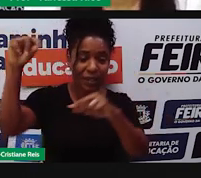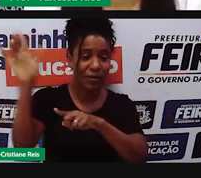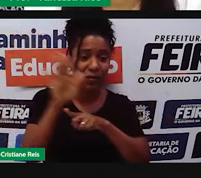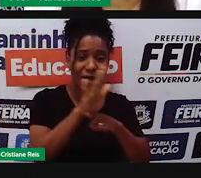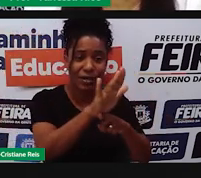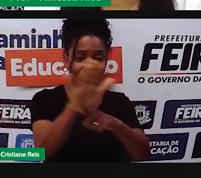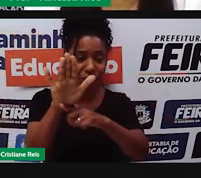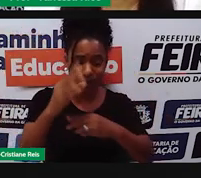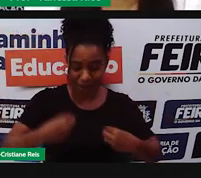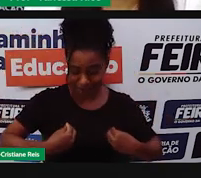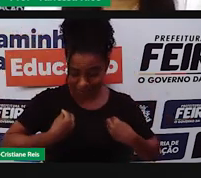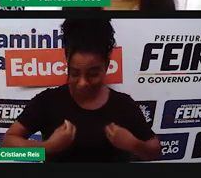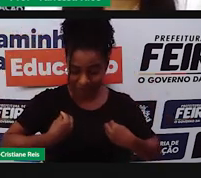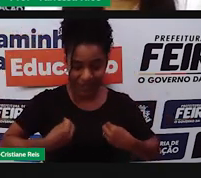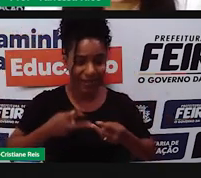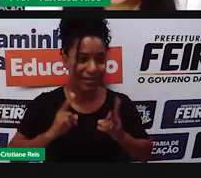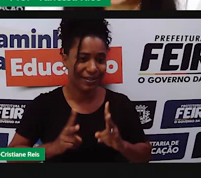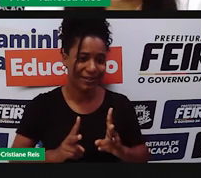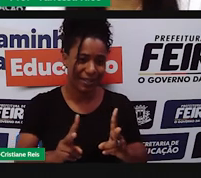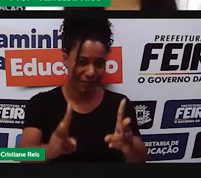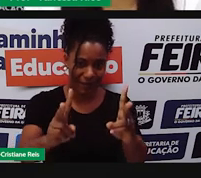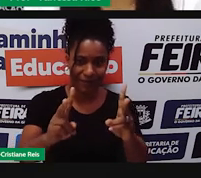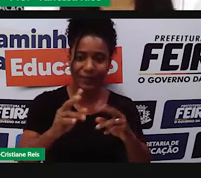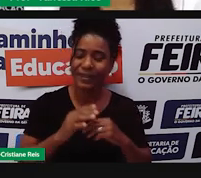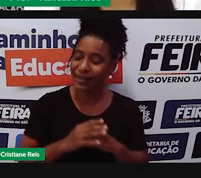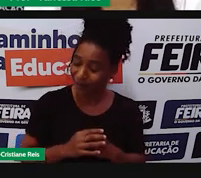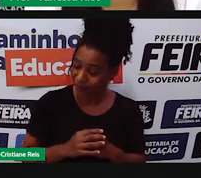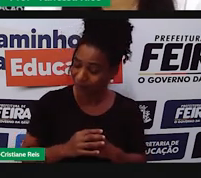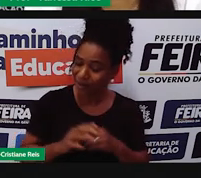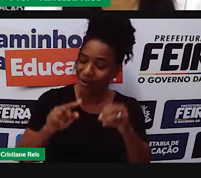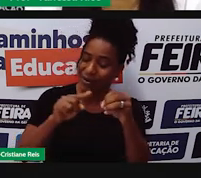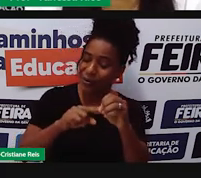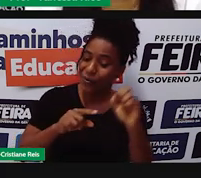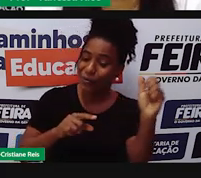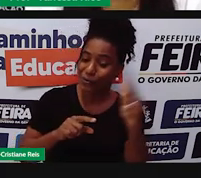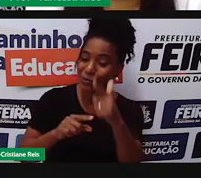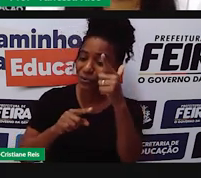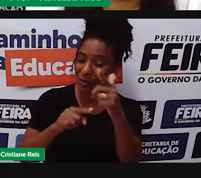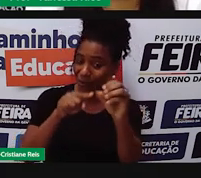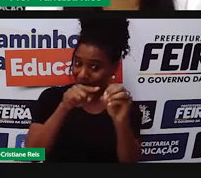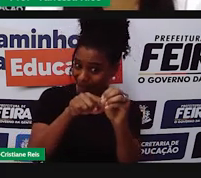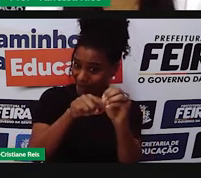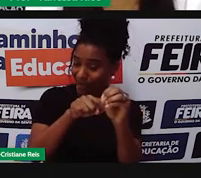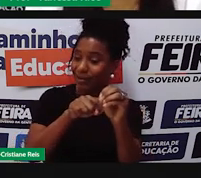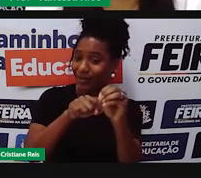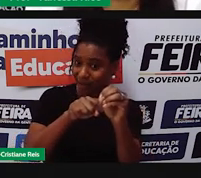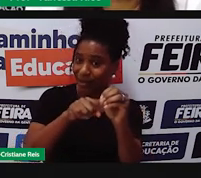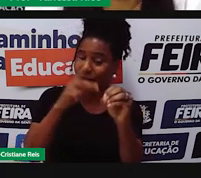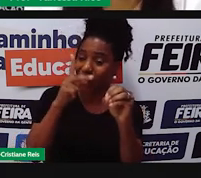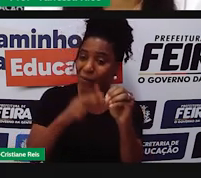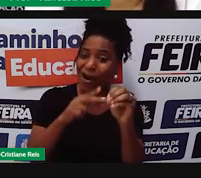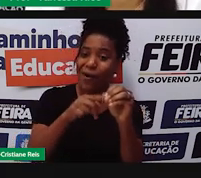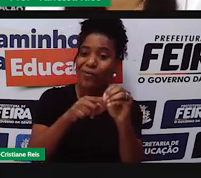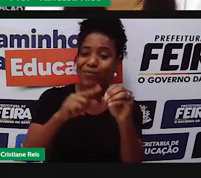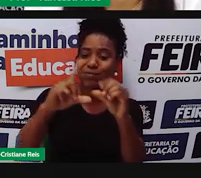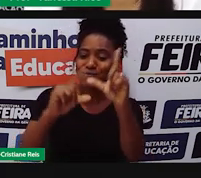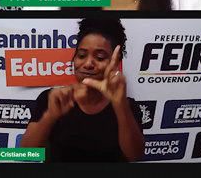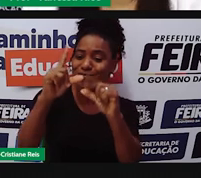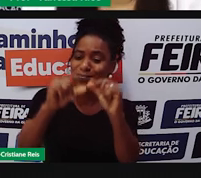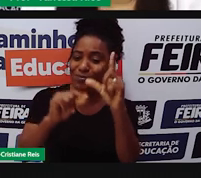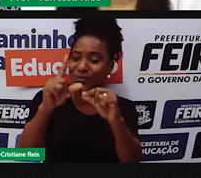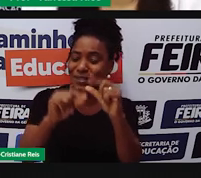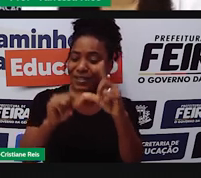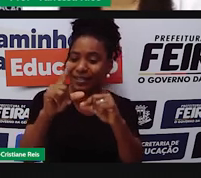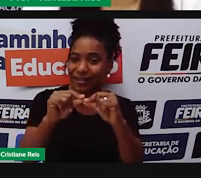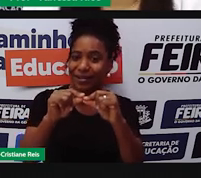vive. O Sol é uma estrela e nós, que estamos na Terra, somos o terceiro planeta que giramos em torno